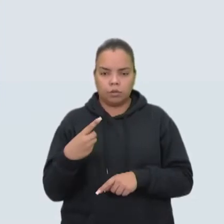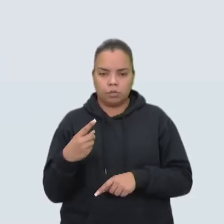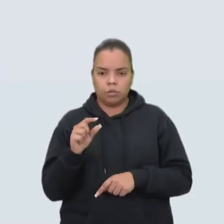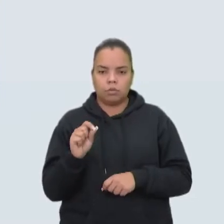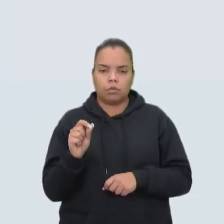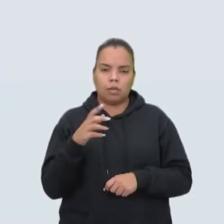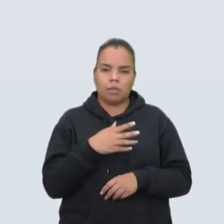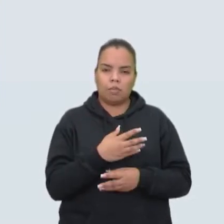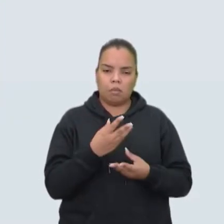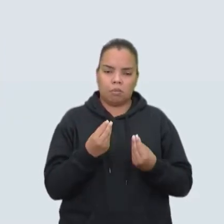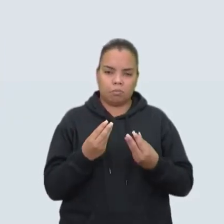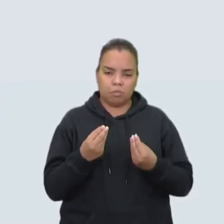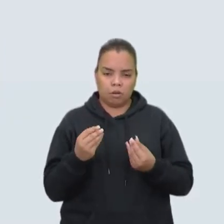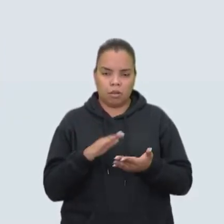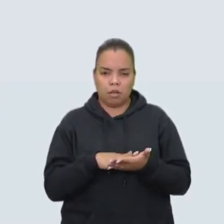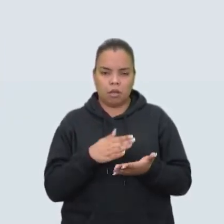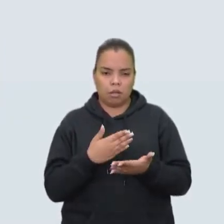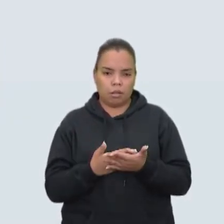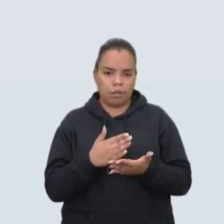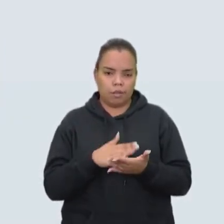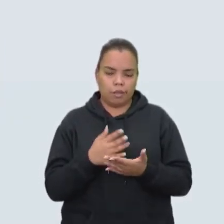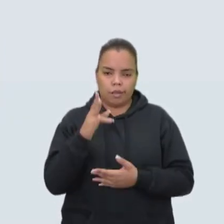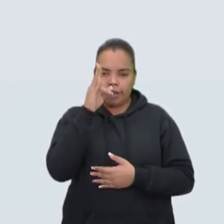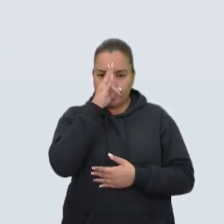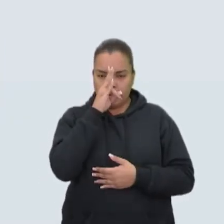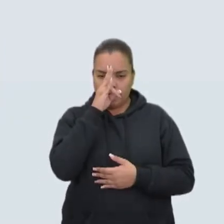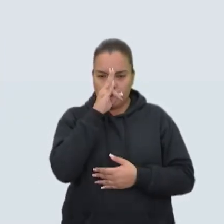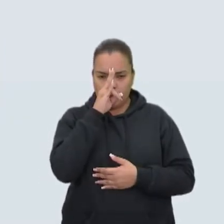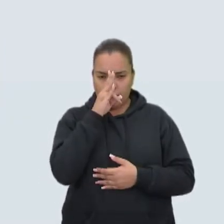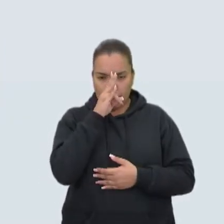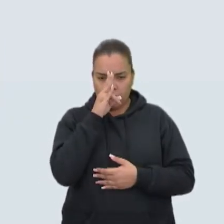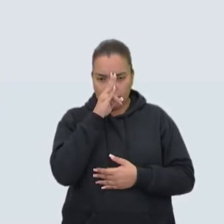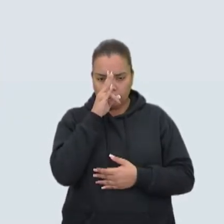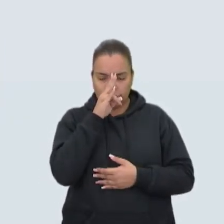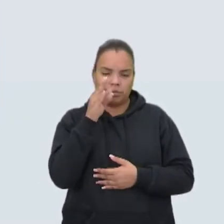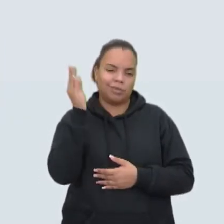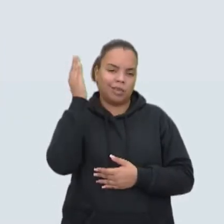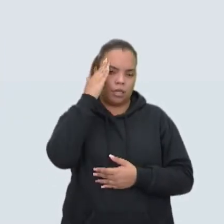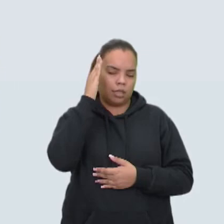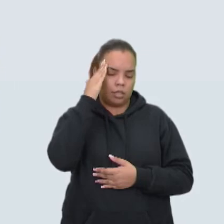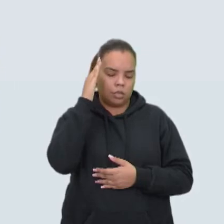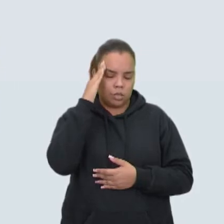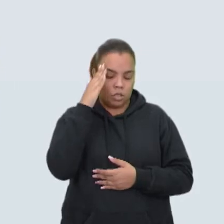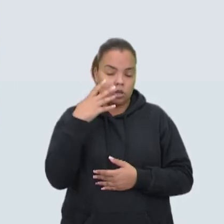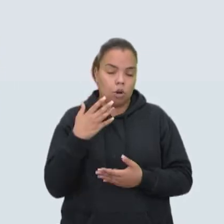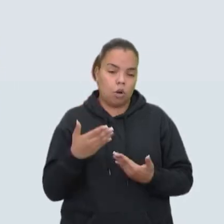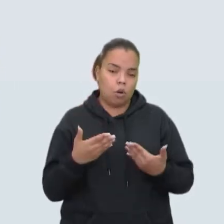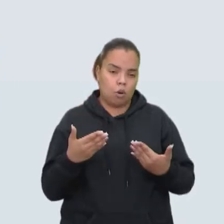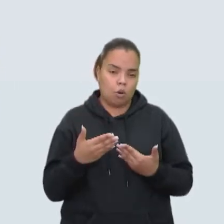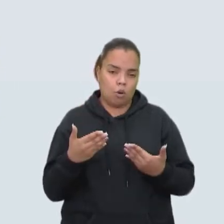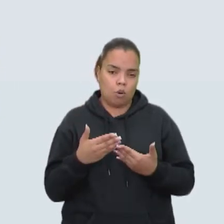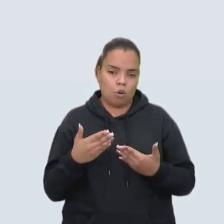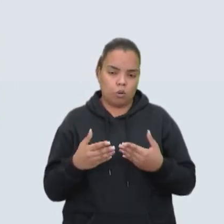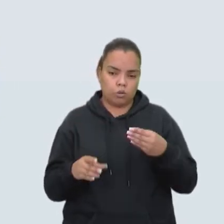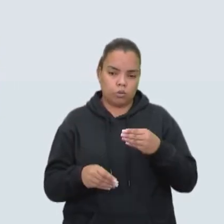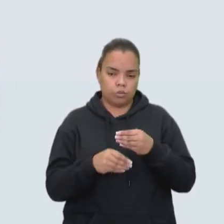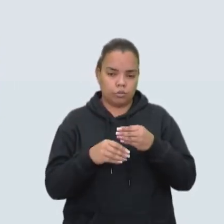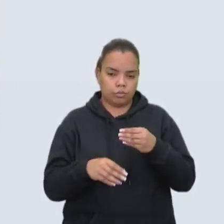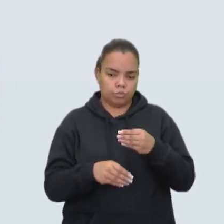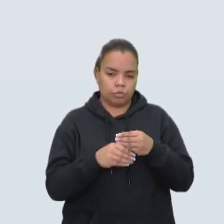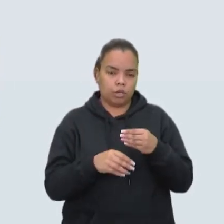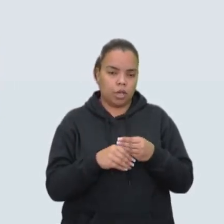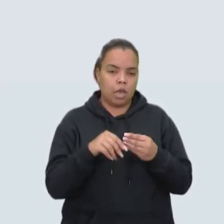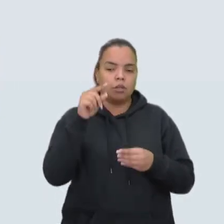Tantas interpretações quanto são as histórias que coletamos. Hoje, de forma colaborativa, esse acervo cresce